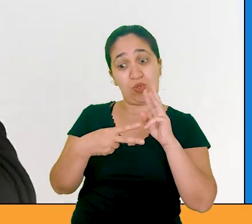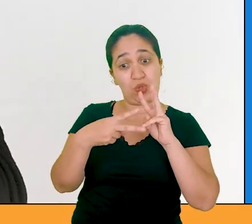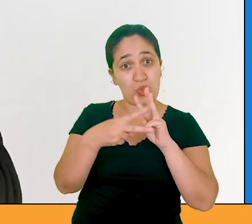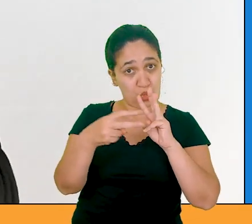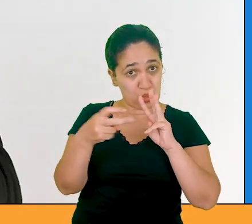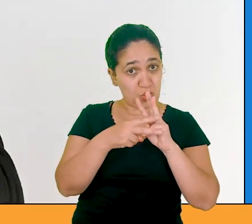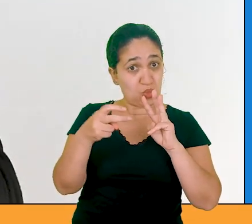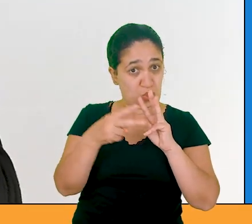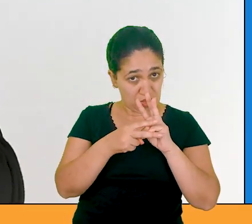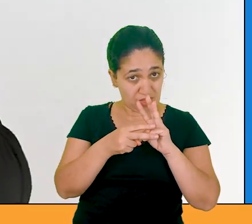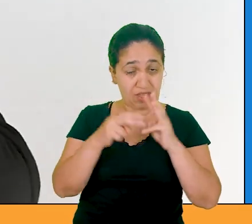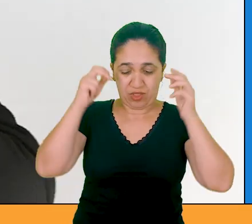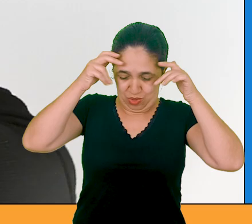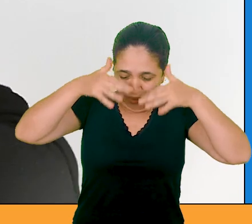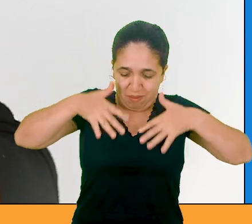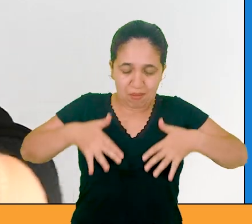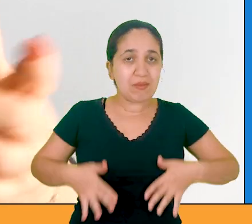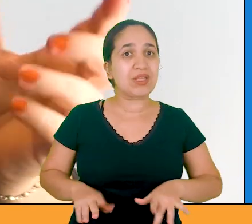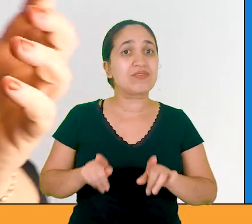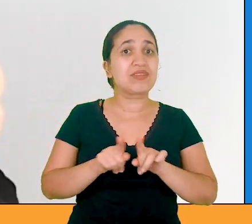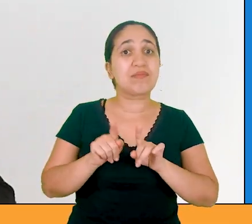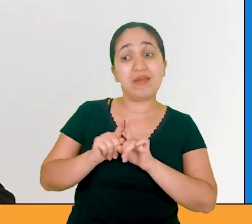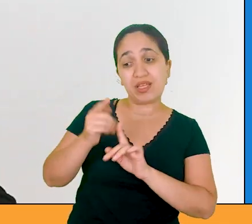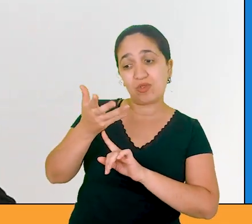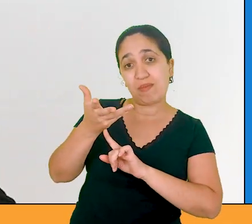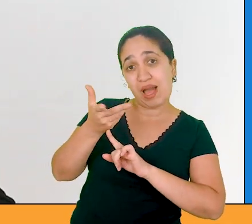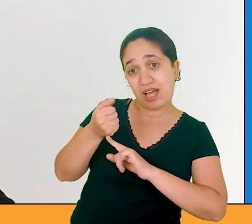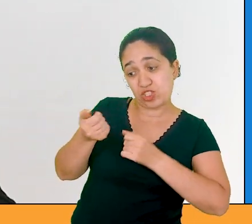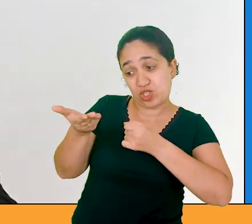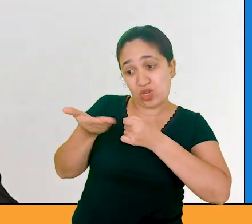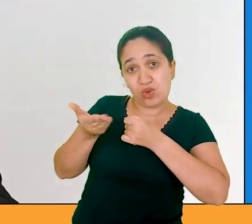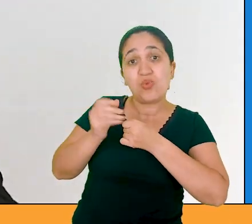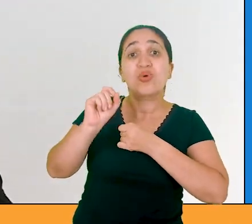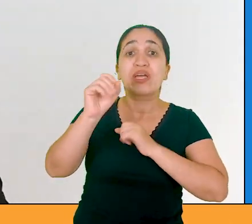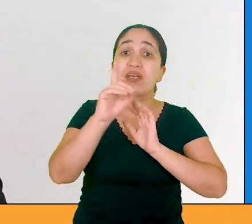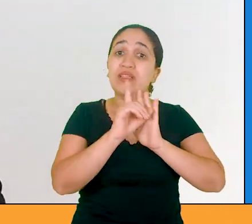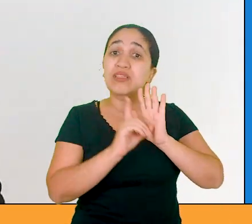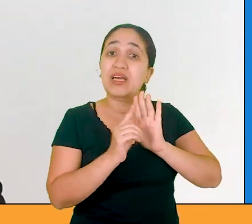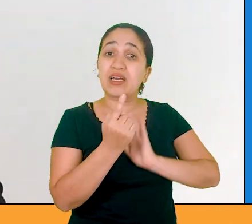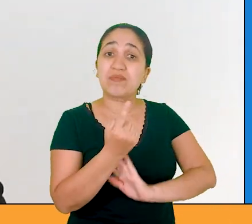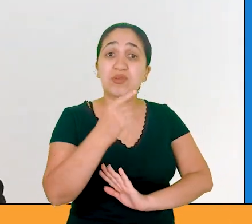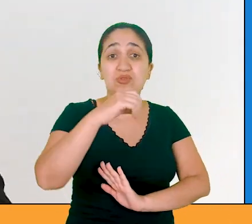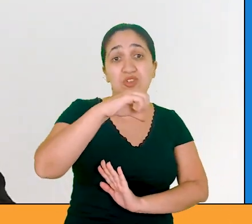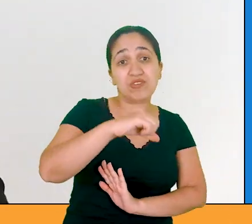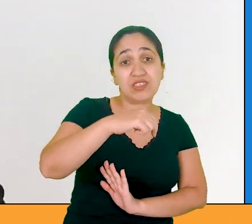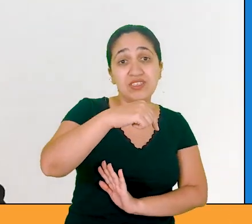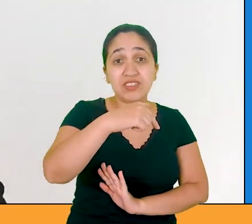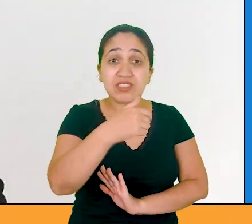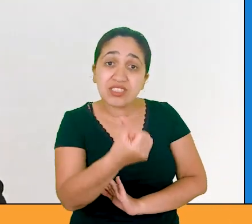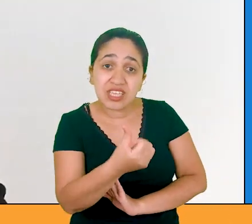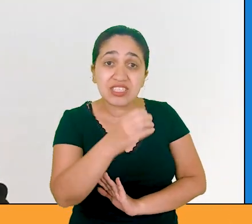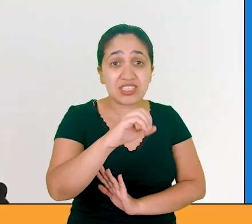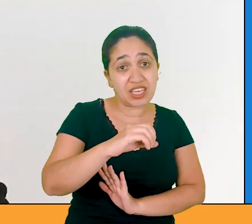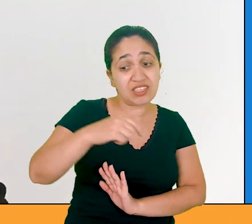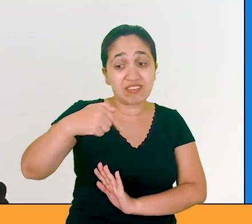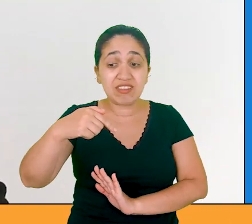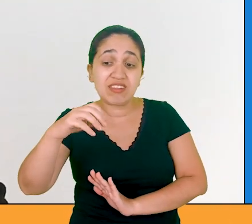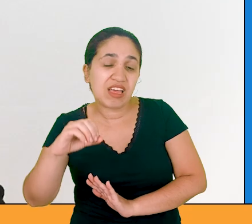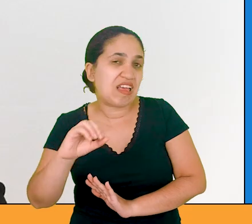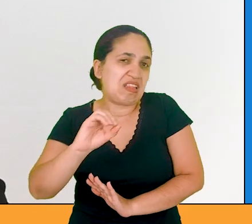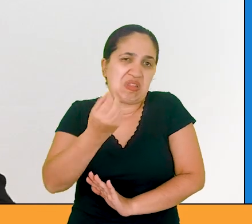Tupinambá, ou de um tempo de uma arte contemporânea da década de 60, 70, ou mais antiga